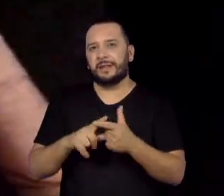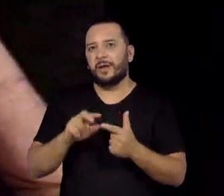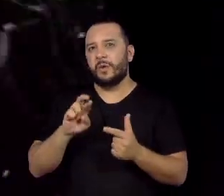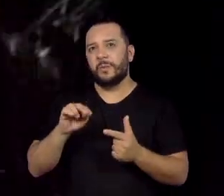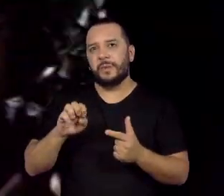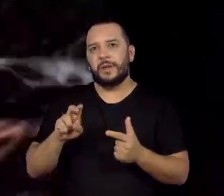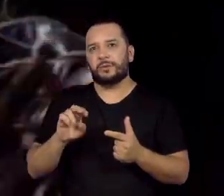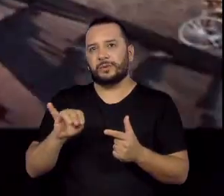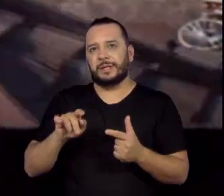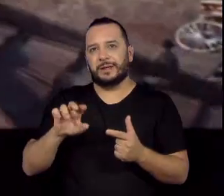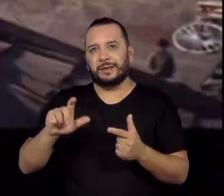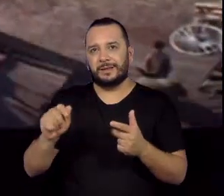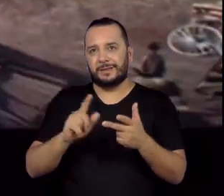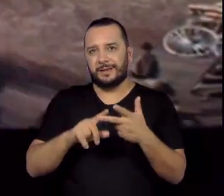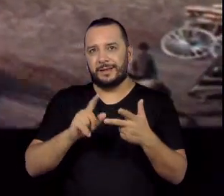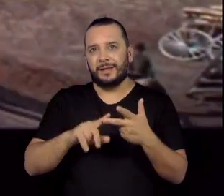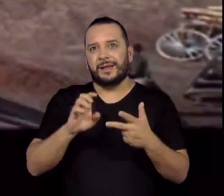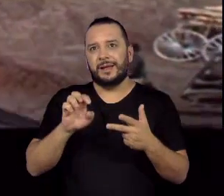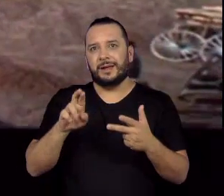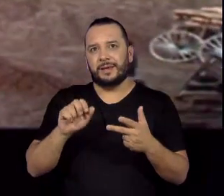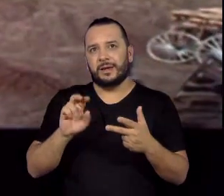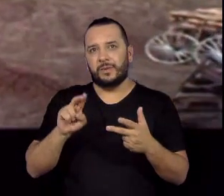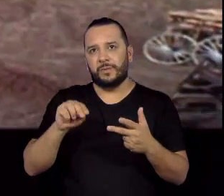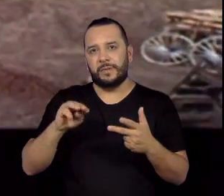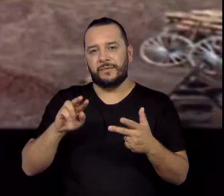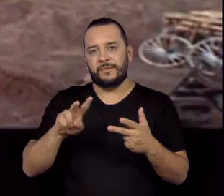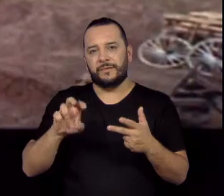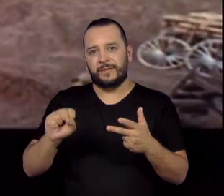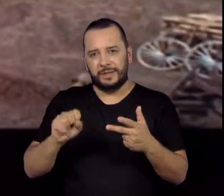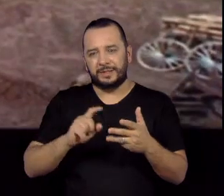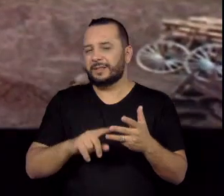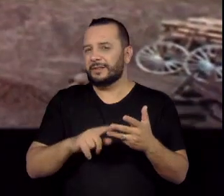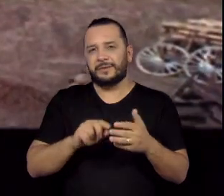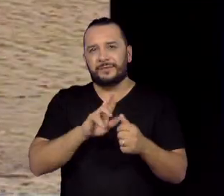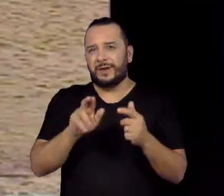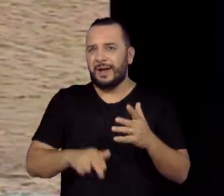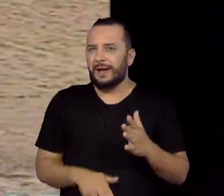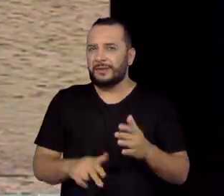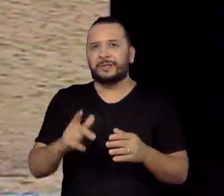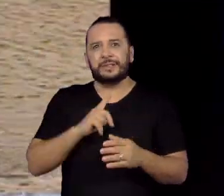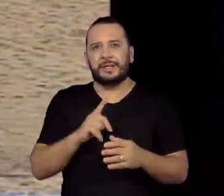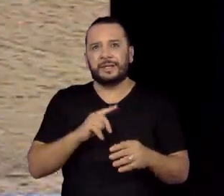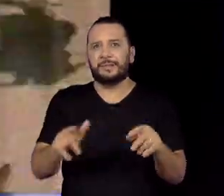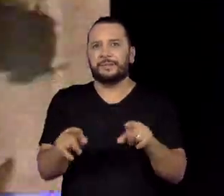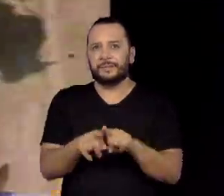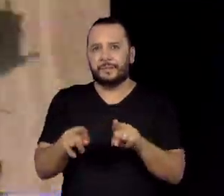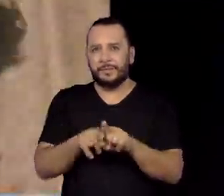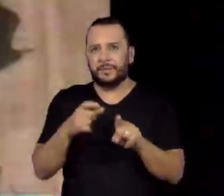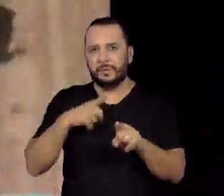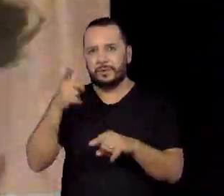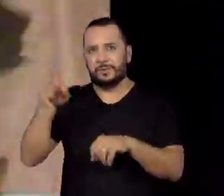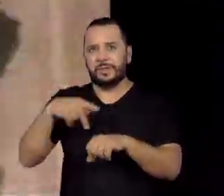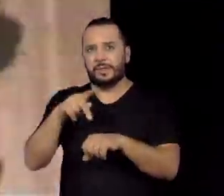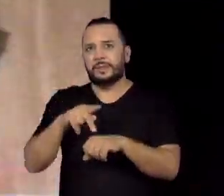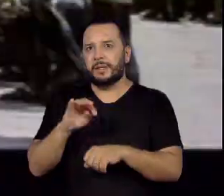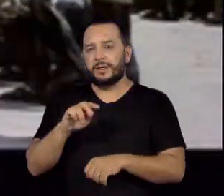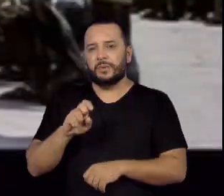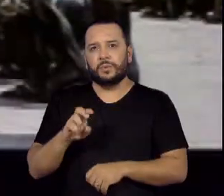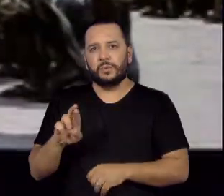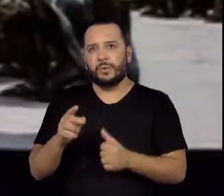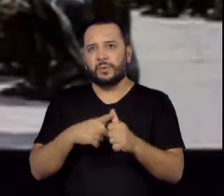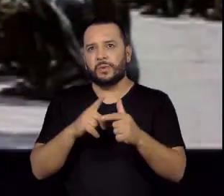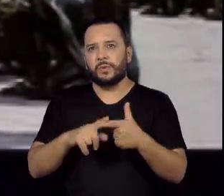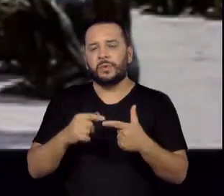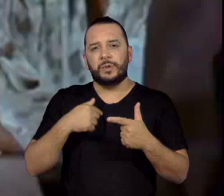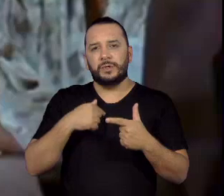de Zeffirelli, ou Era uma Vez no Oeste, de Sergio Leone, além de produções estrangeiras como Ben-Hur,